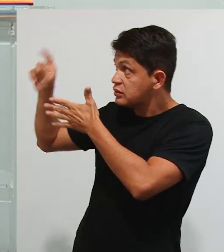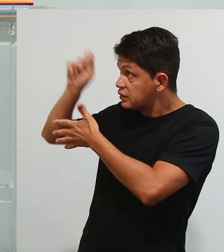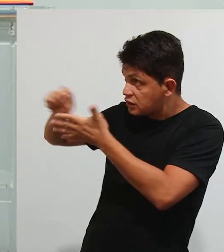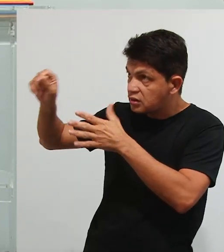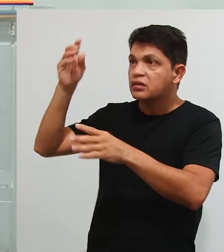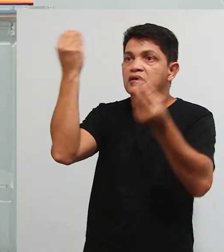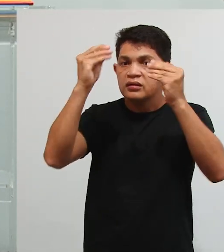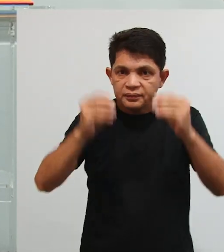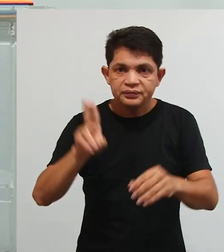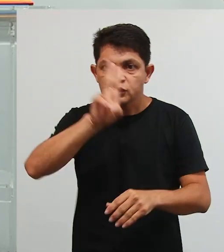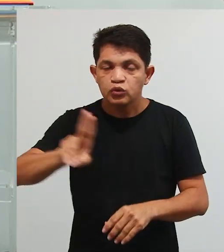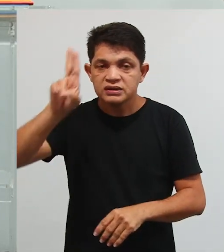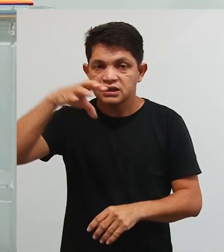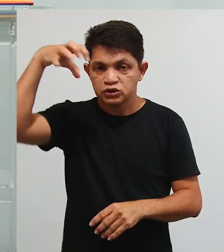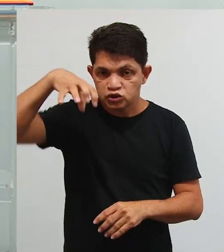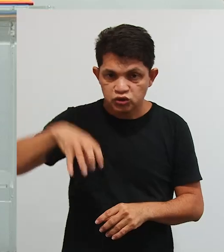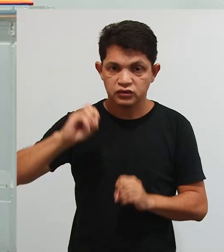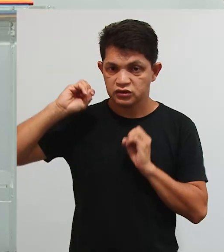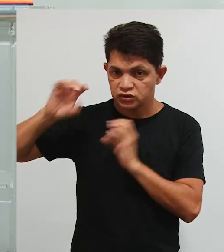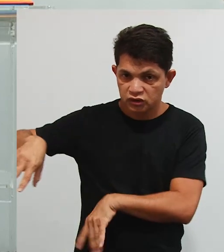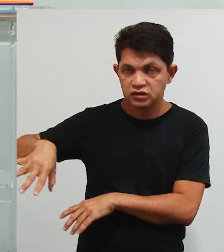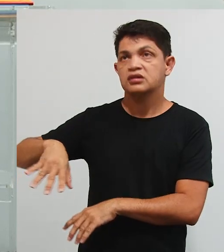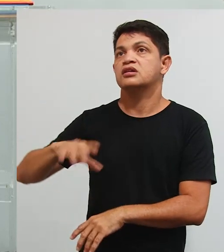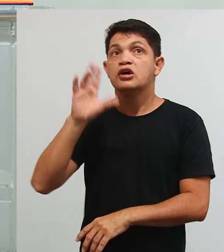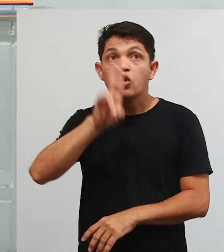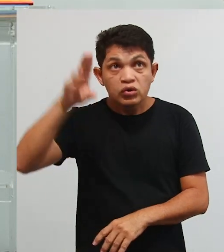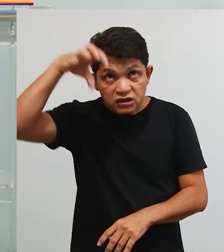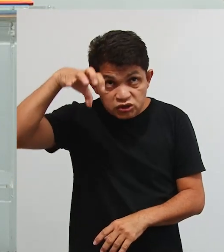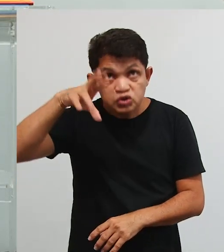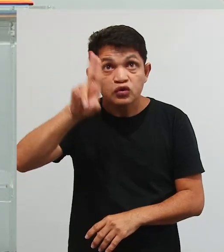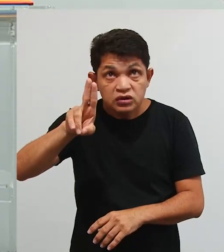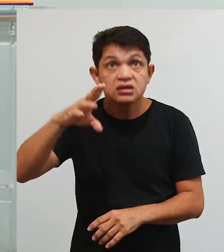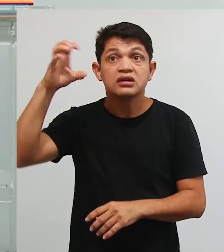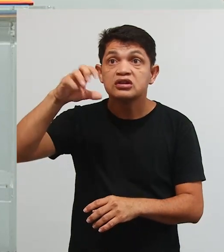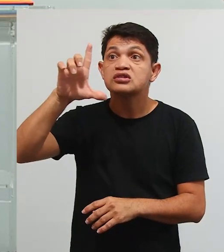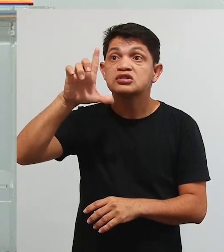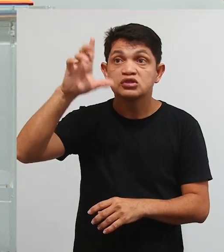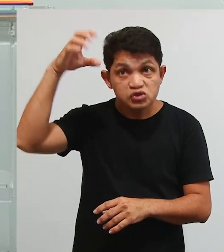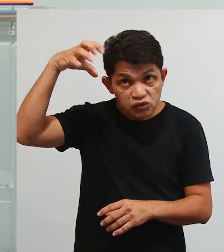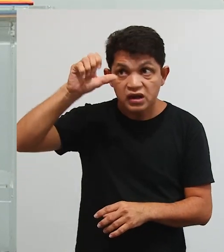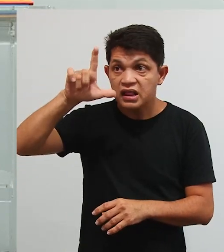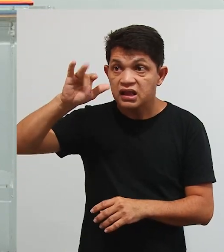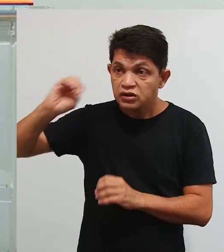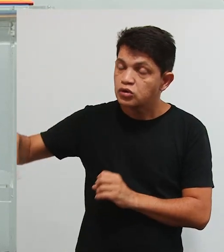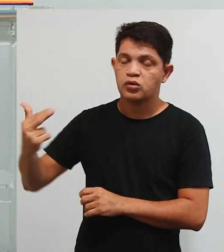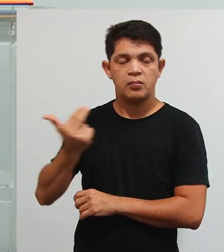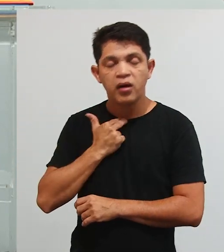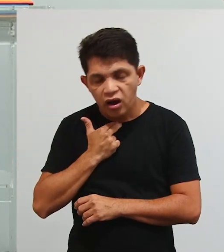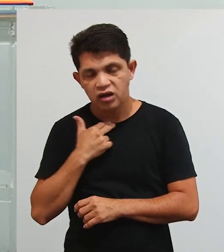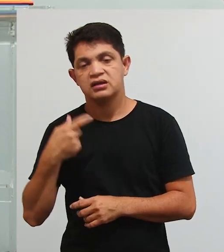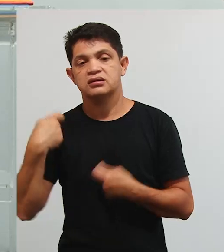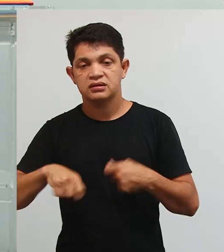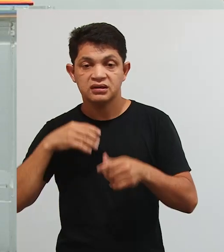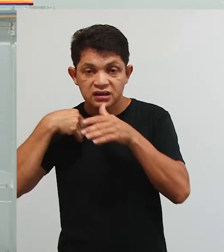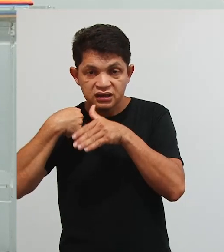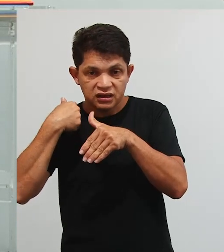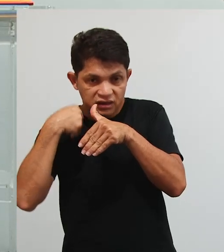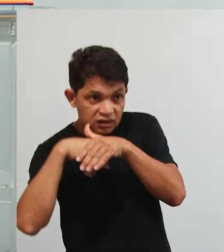concebemos essas mudanças, fizemos as mudanças, realizamos as mudanças, porque intervenção